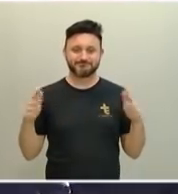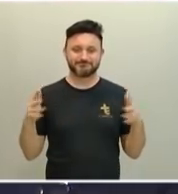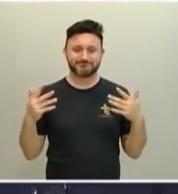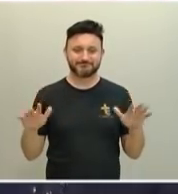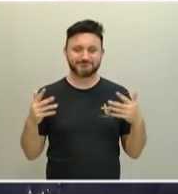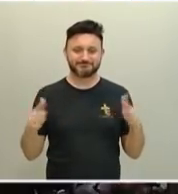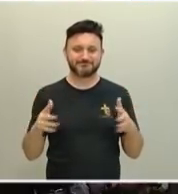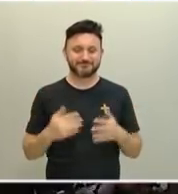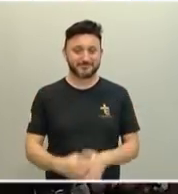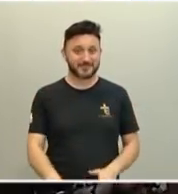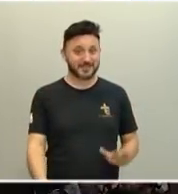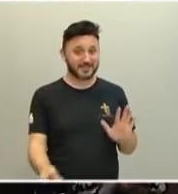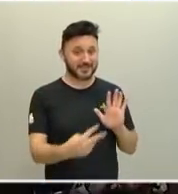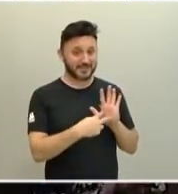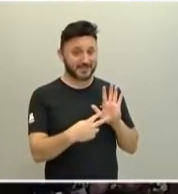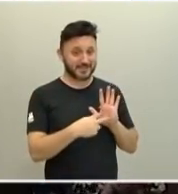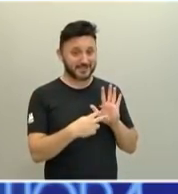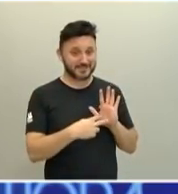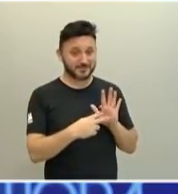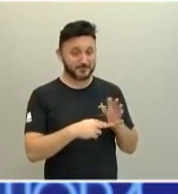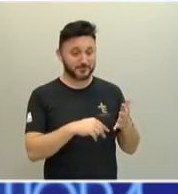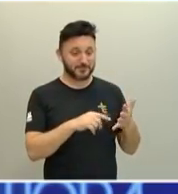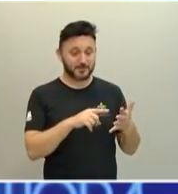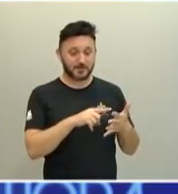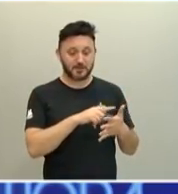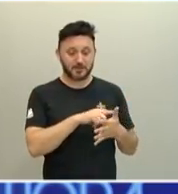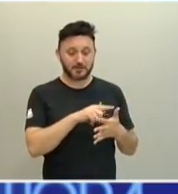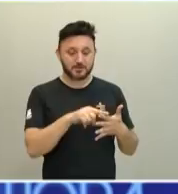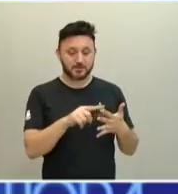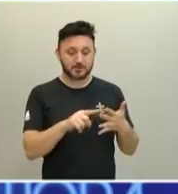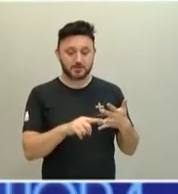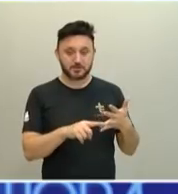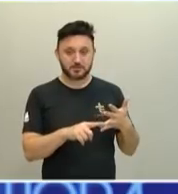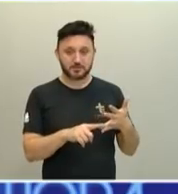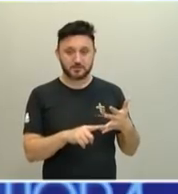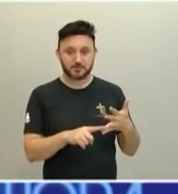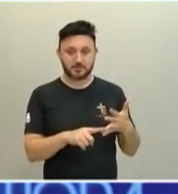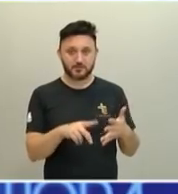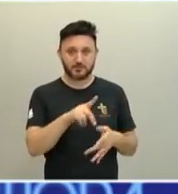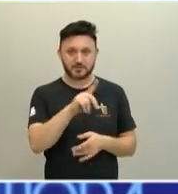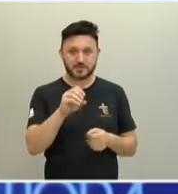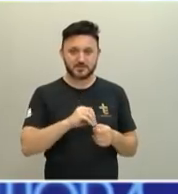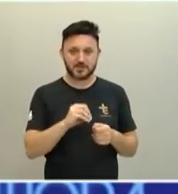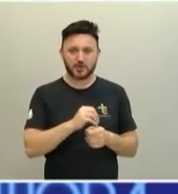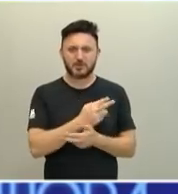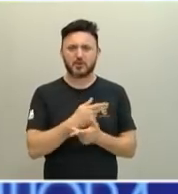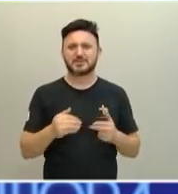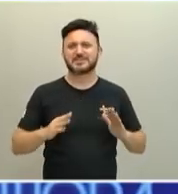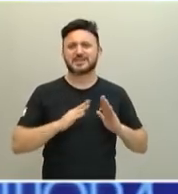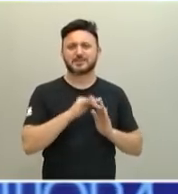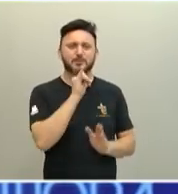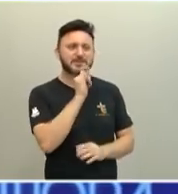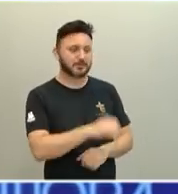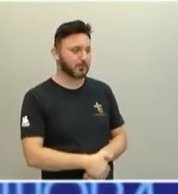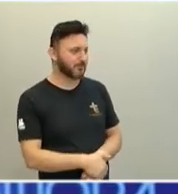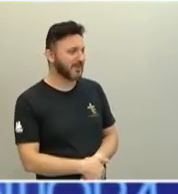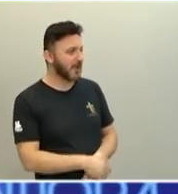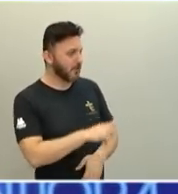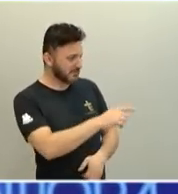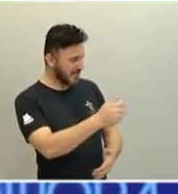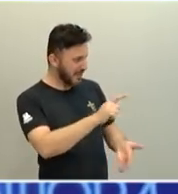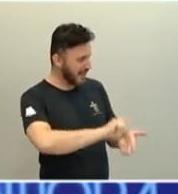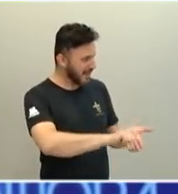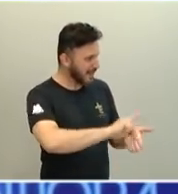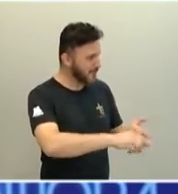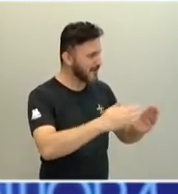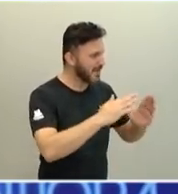Presta atenção, o terceiro gesto é quando ele está falando demais para você, e você tem que fazer alguma coisa em casa, tem que fazer almoço, tem que limpar a casa, ele não sai de lá, ele só